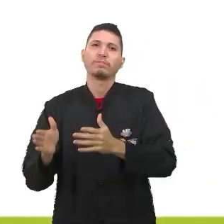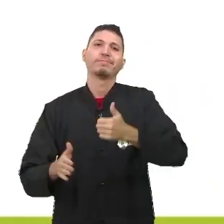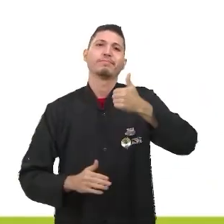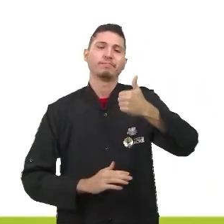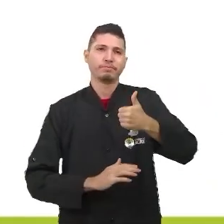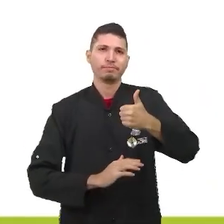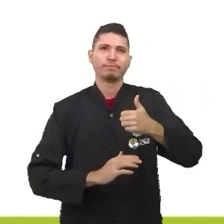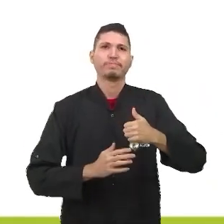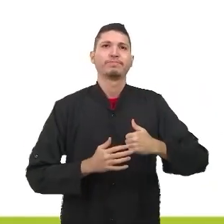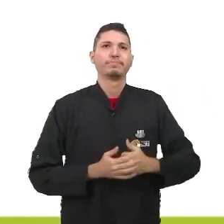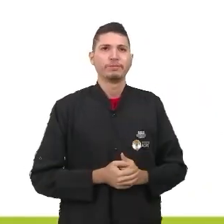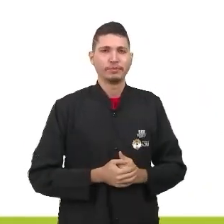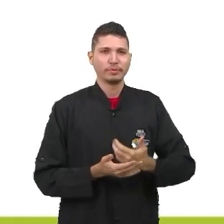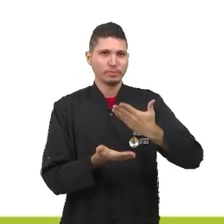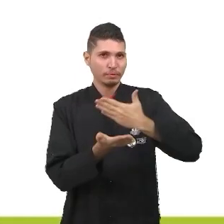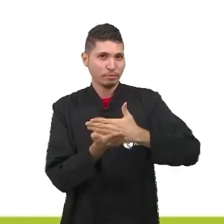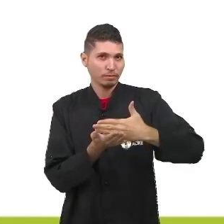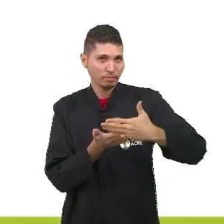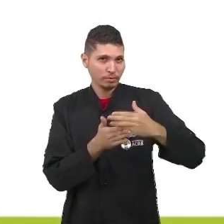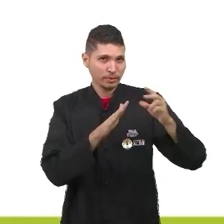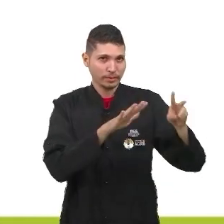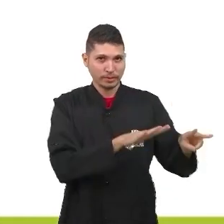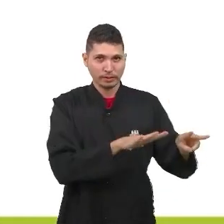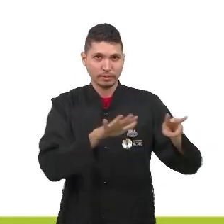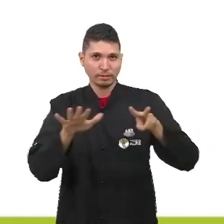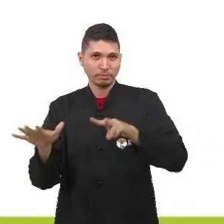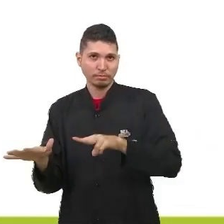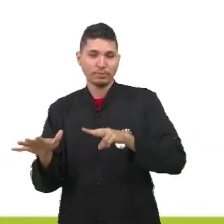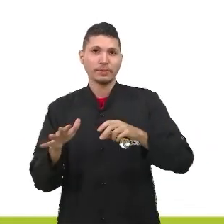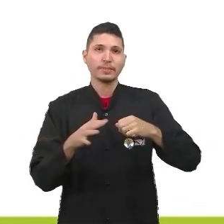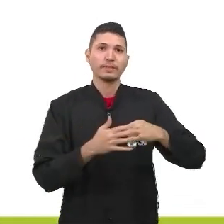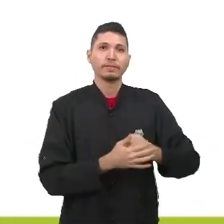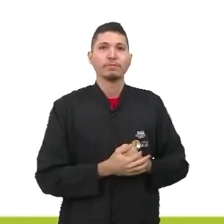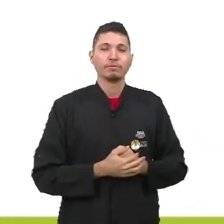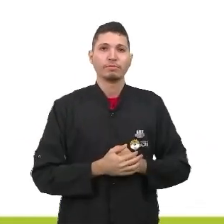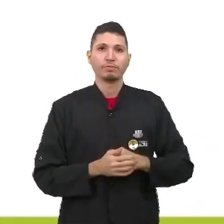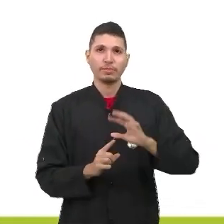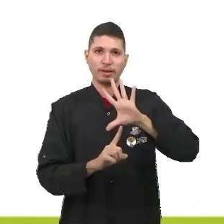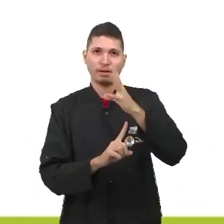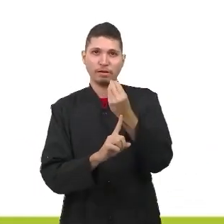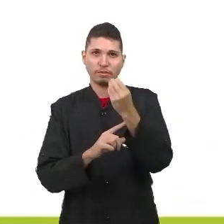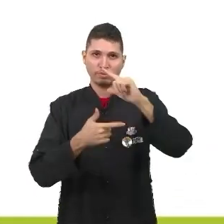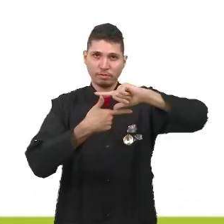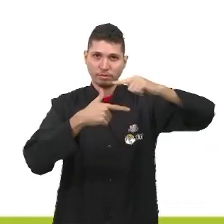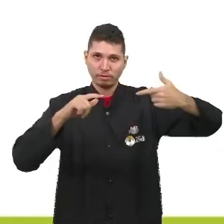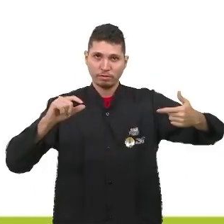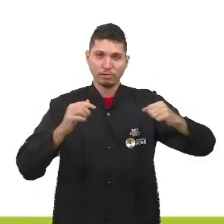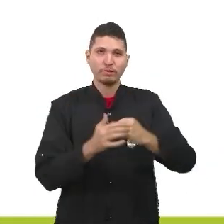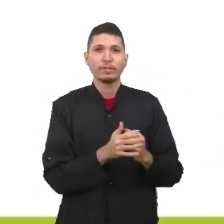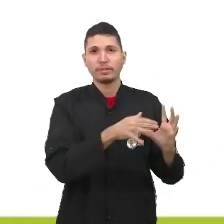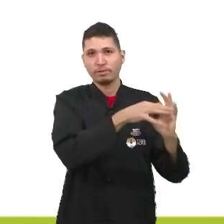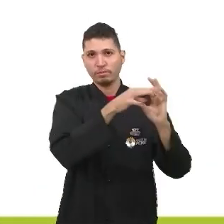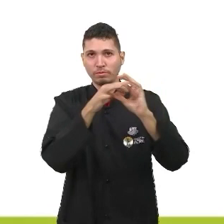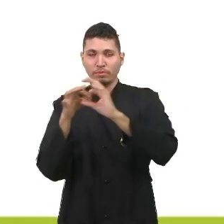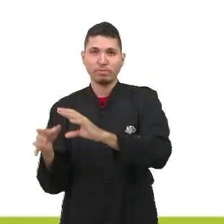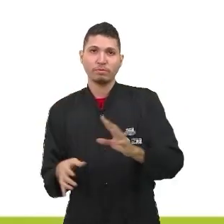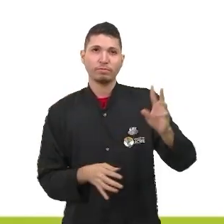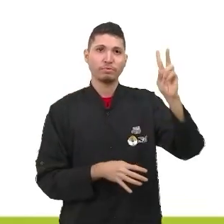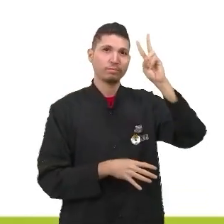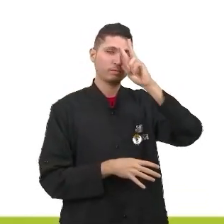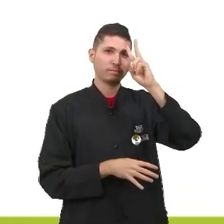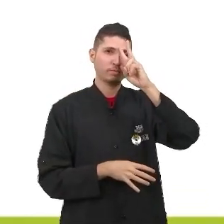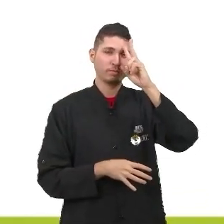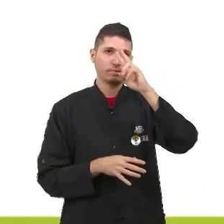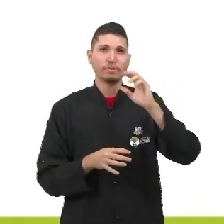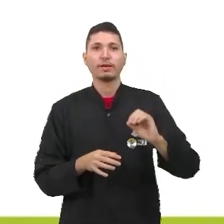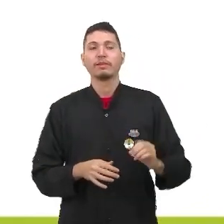tudo começa com a Semana de Arte Moderna. E aí, qual é o contexto histórico? O que estava acontecendo nesse momento?